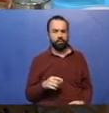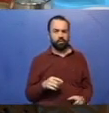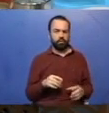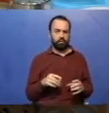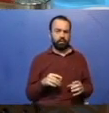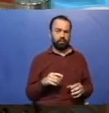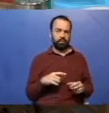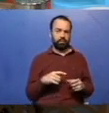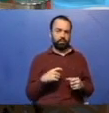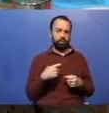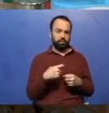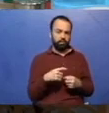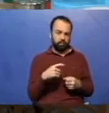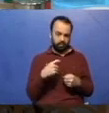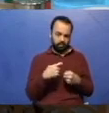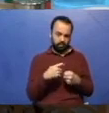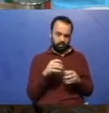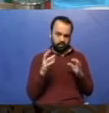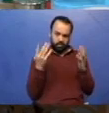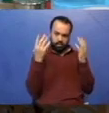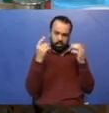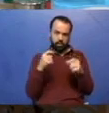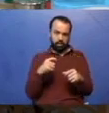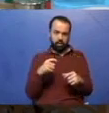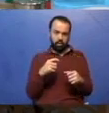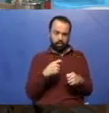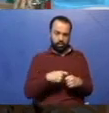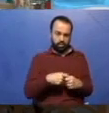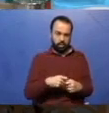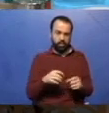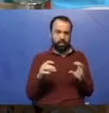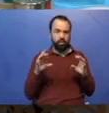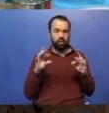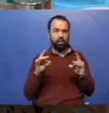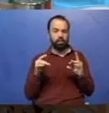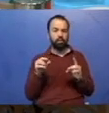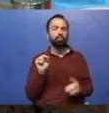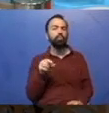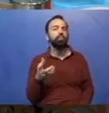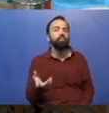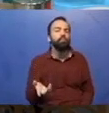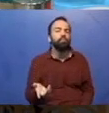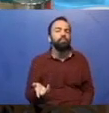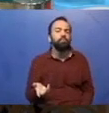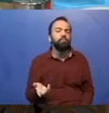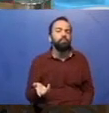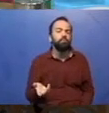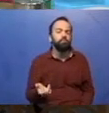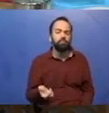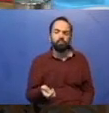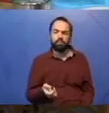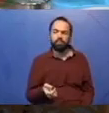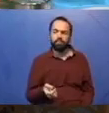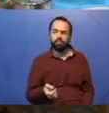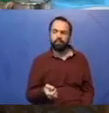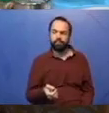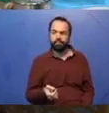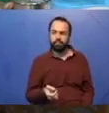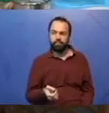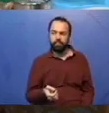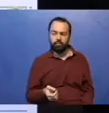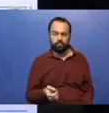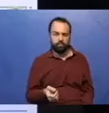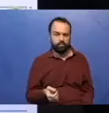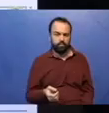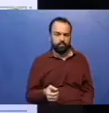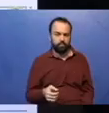está no estado gasoso, no estado sólido, no estado líquido. Qual você acha o estado que